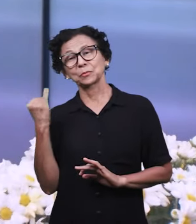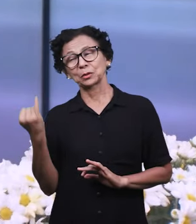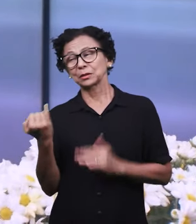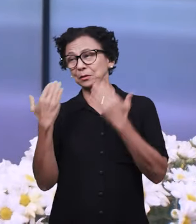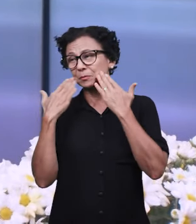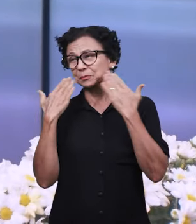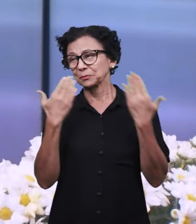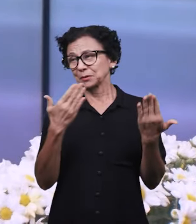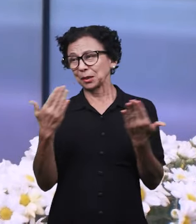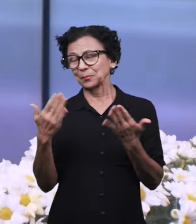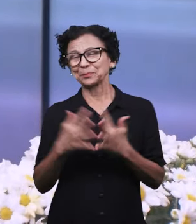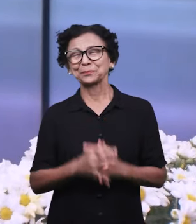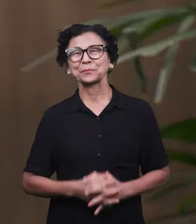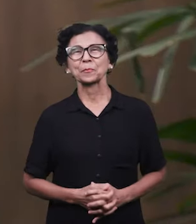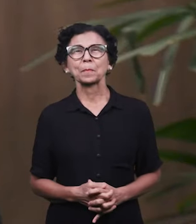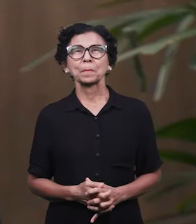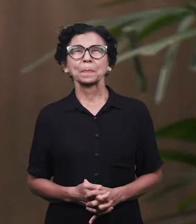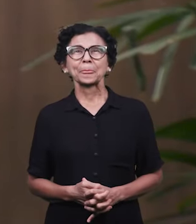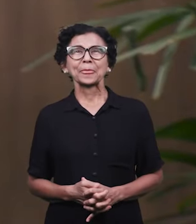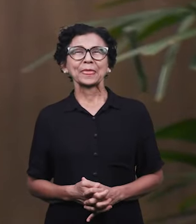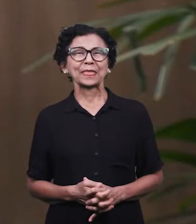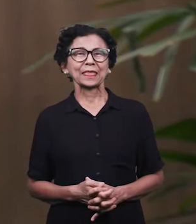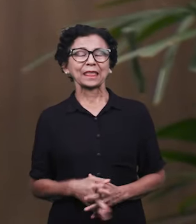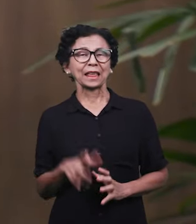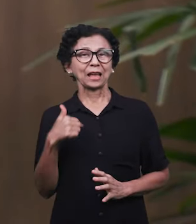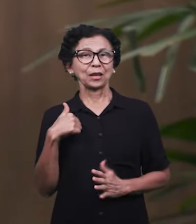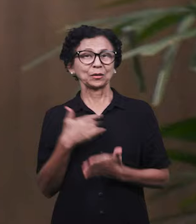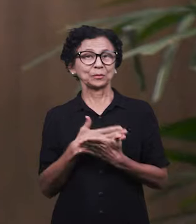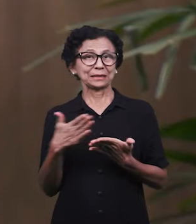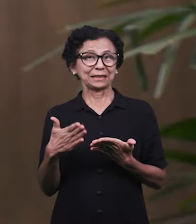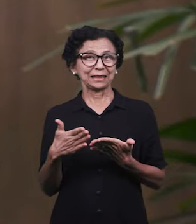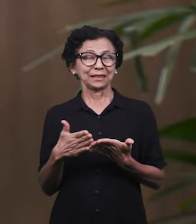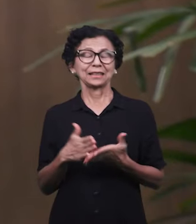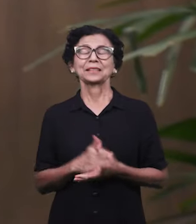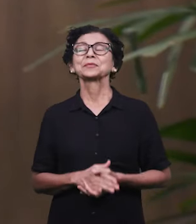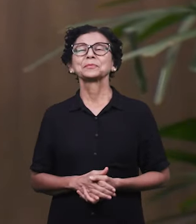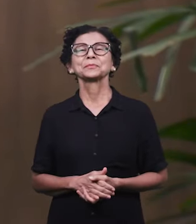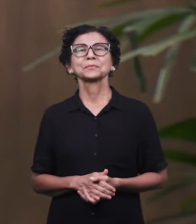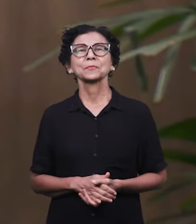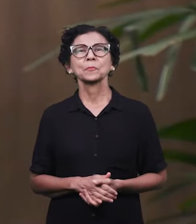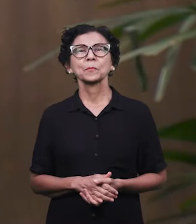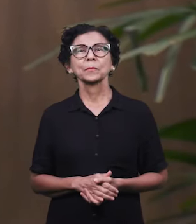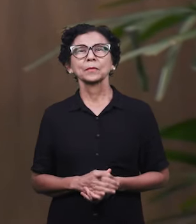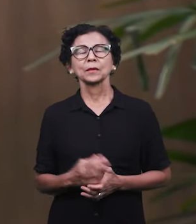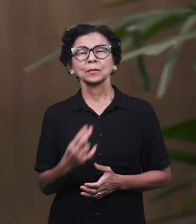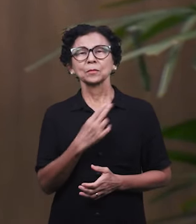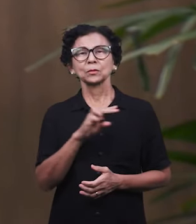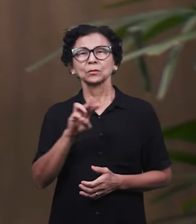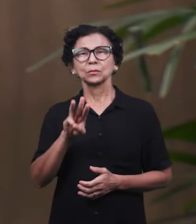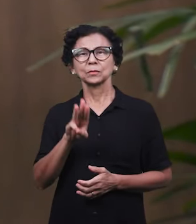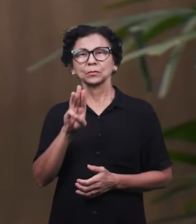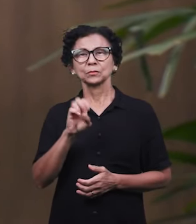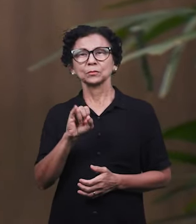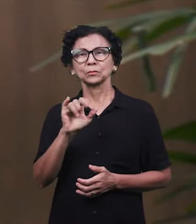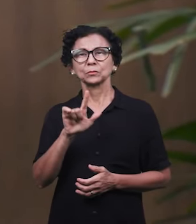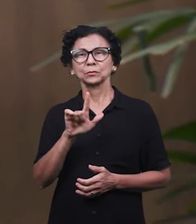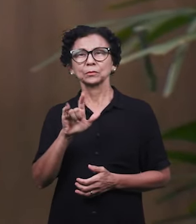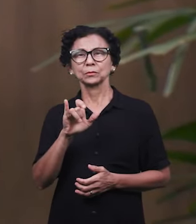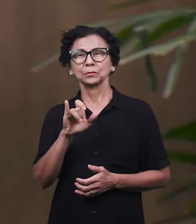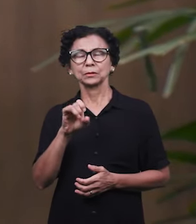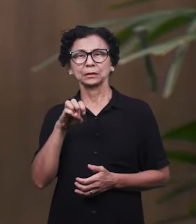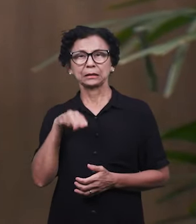os irmãos. Amém. Amém. Começar por mim? Podemos? Podemos. Amém. Né? Meu nome é Willer Campos